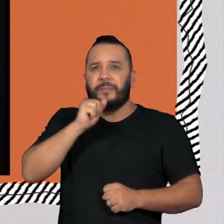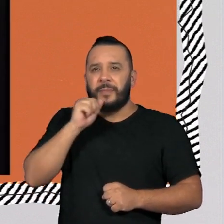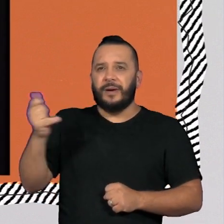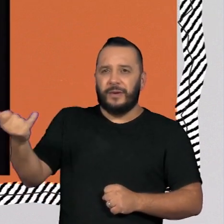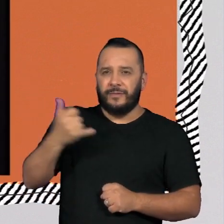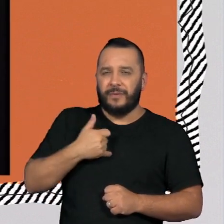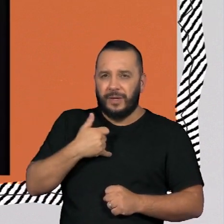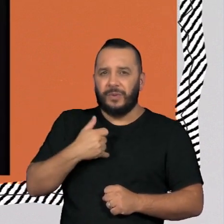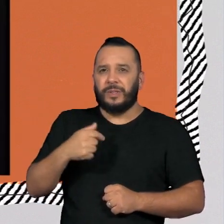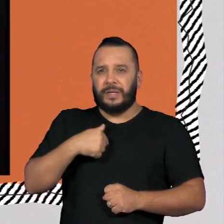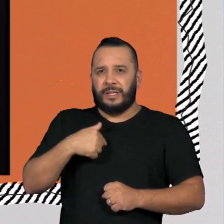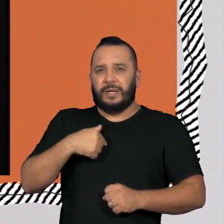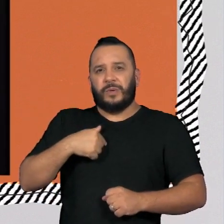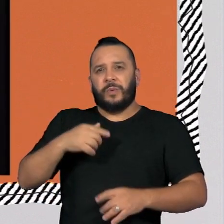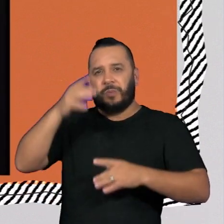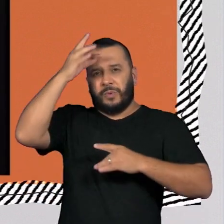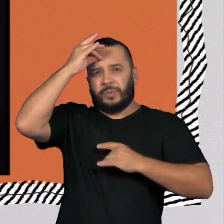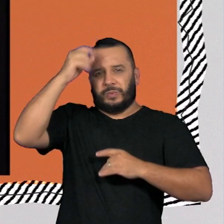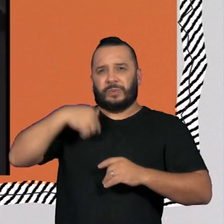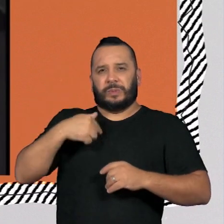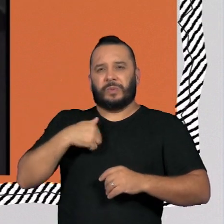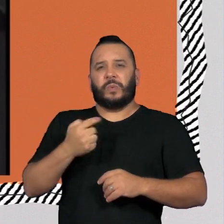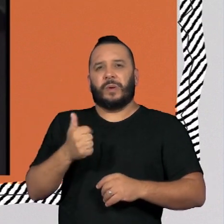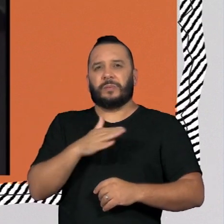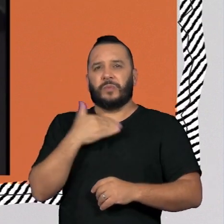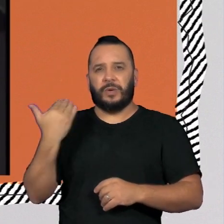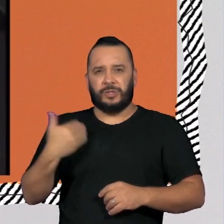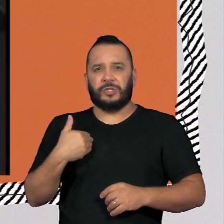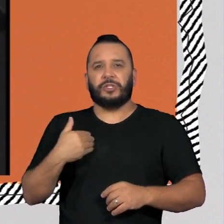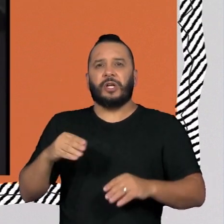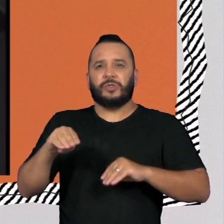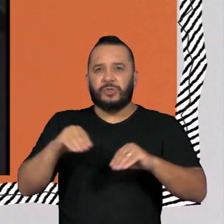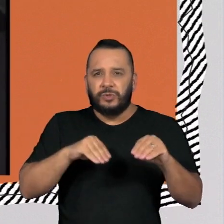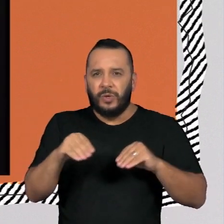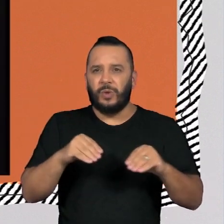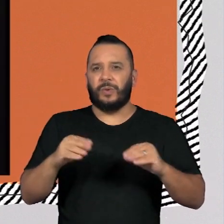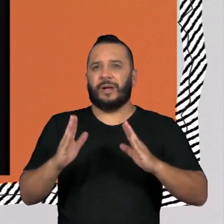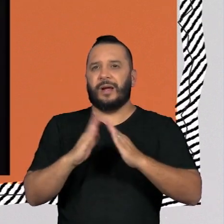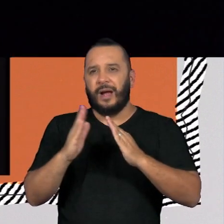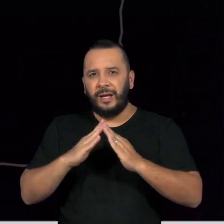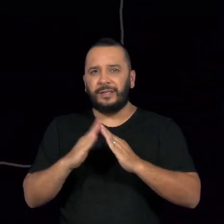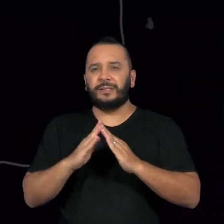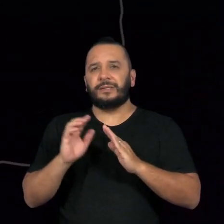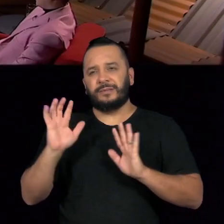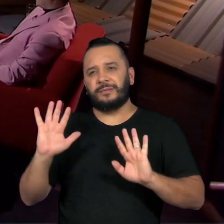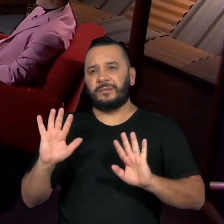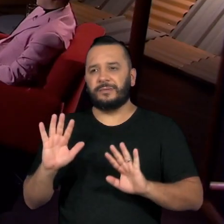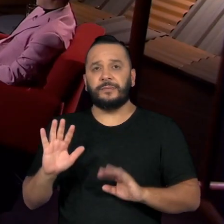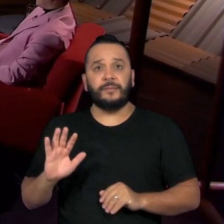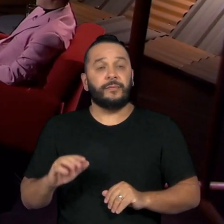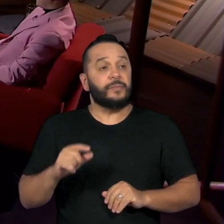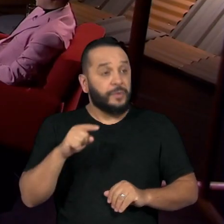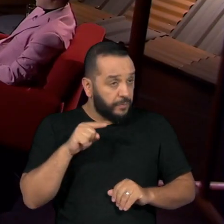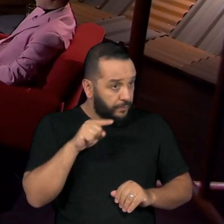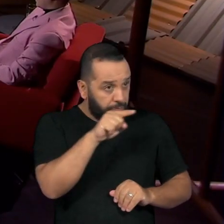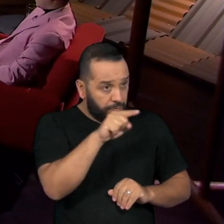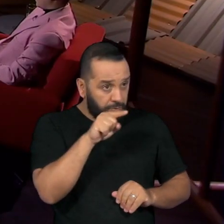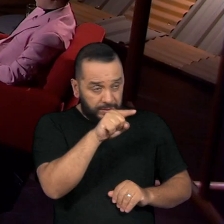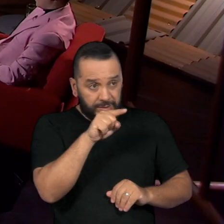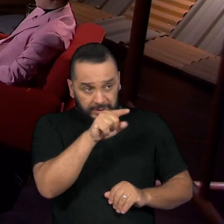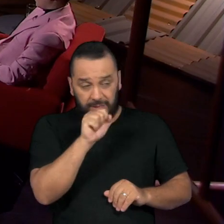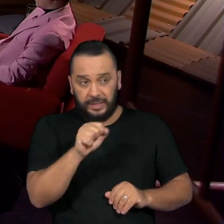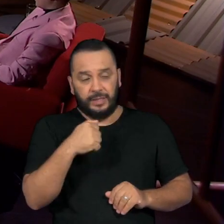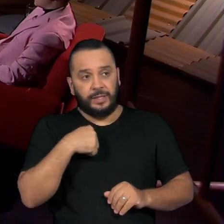not possessed and you're not almost dead. These games that you play are all in your head. Você teve diagnóstico